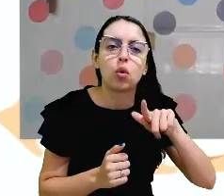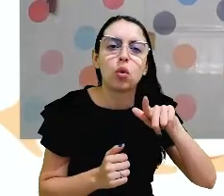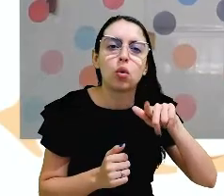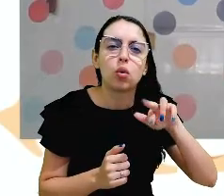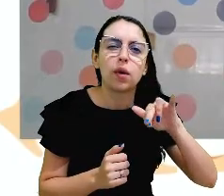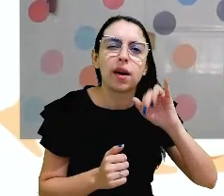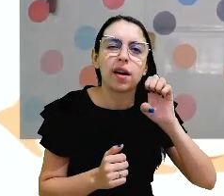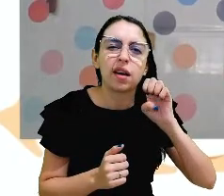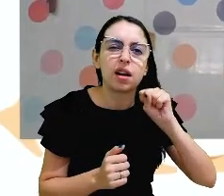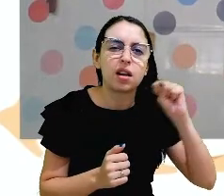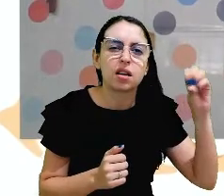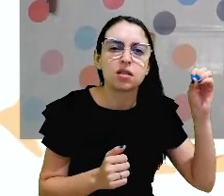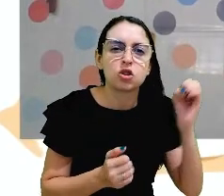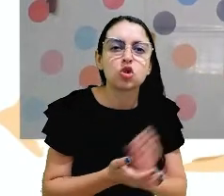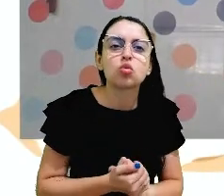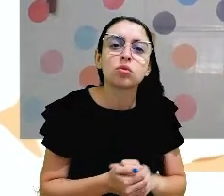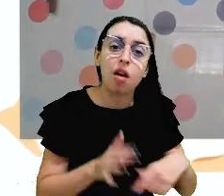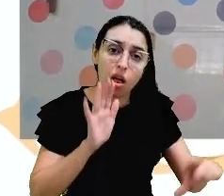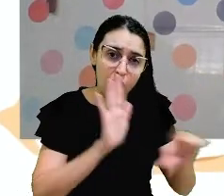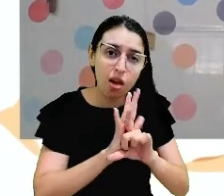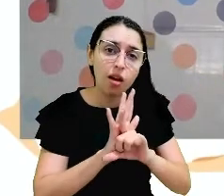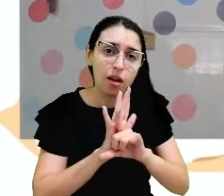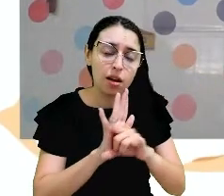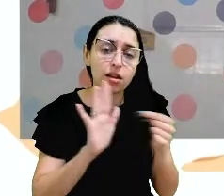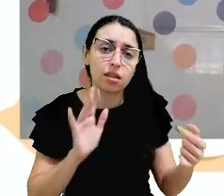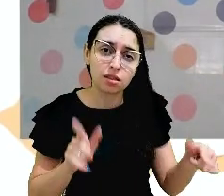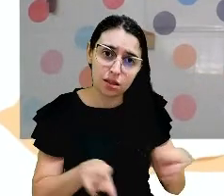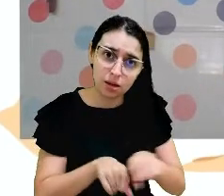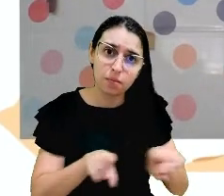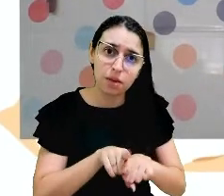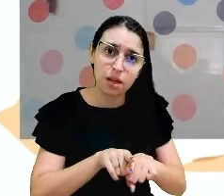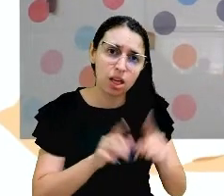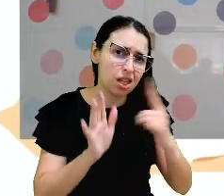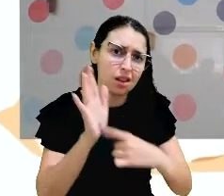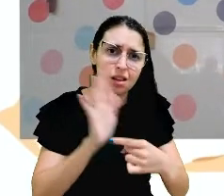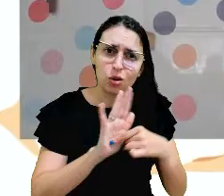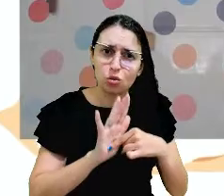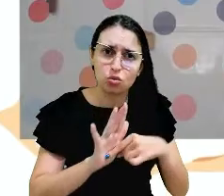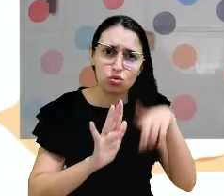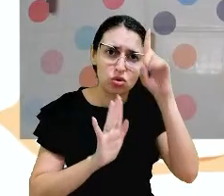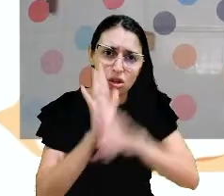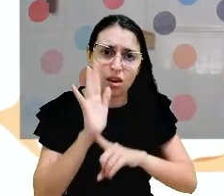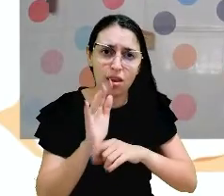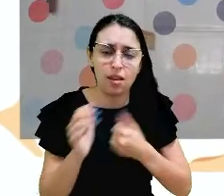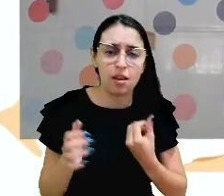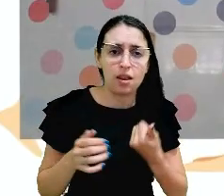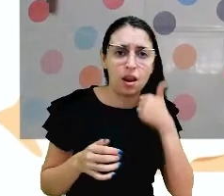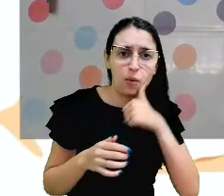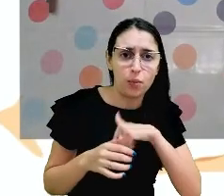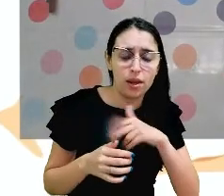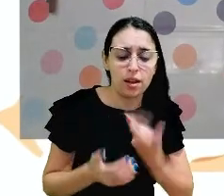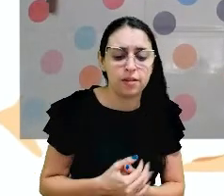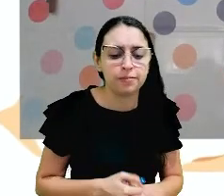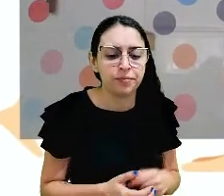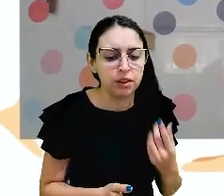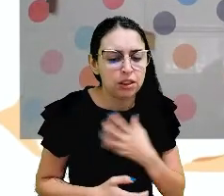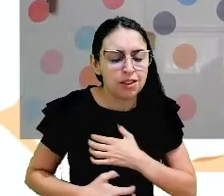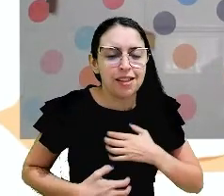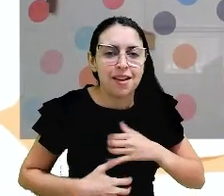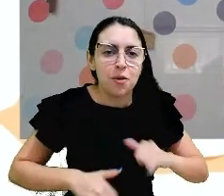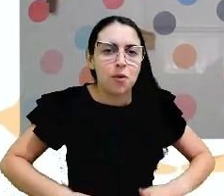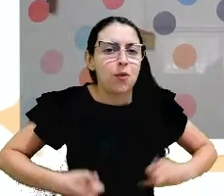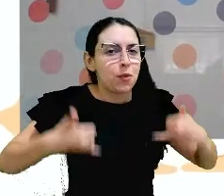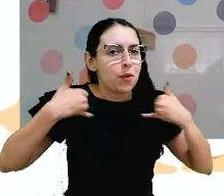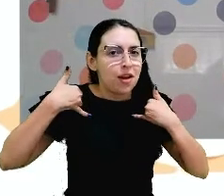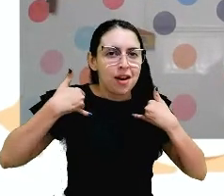que a legislação também tenha uma negação aos direitos das mulheres. Por isso que eu fico assim, imensamente